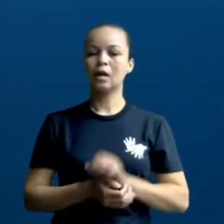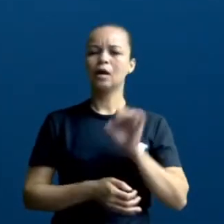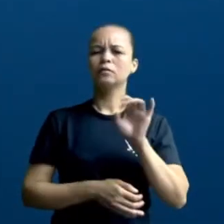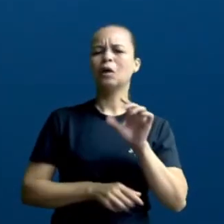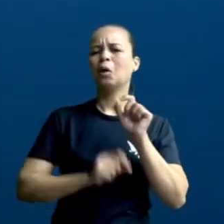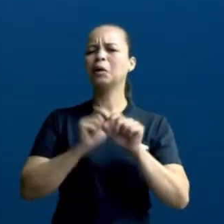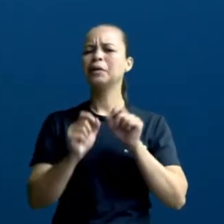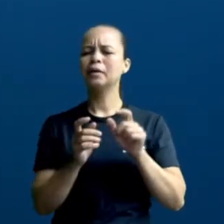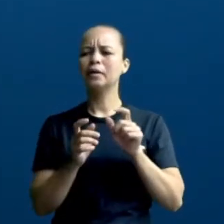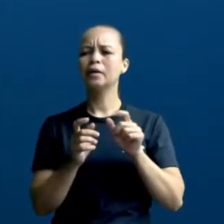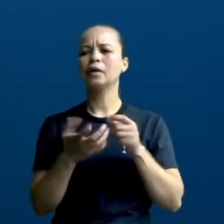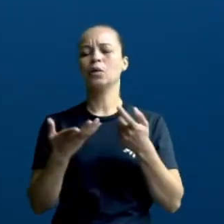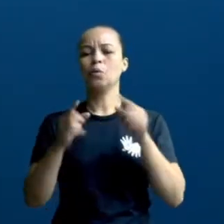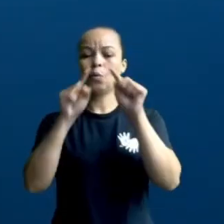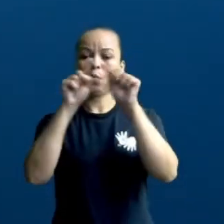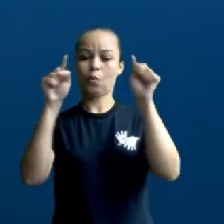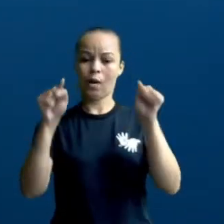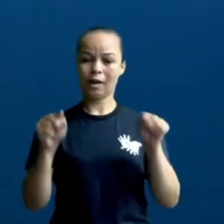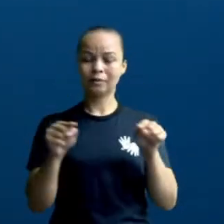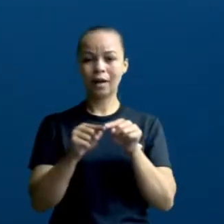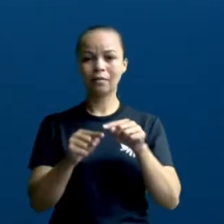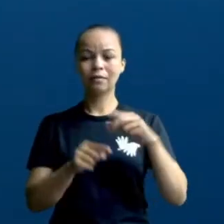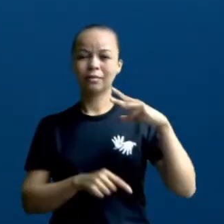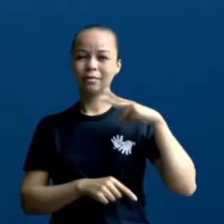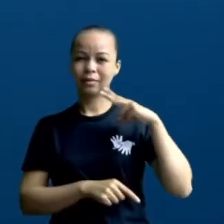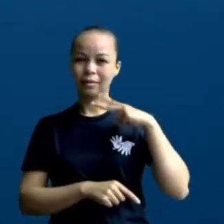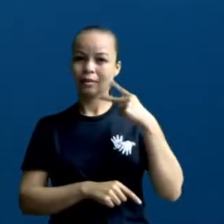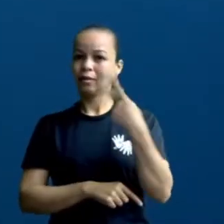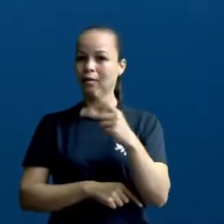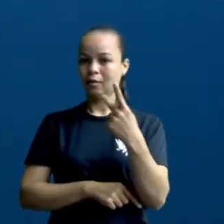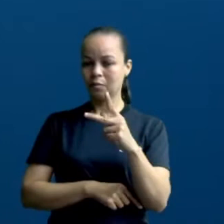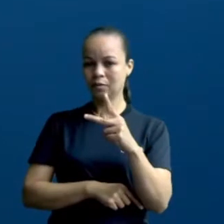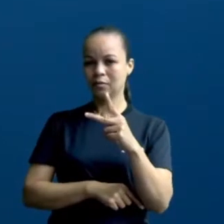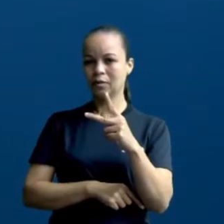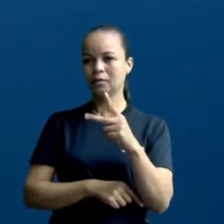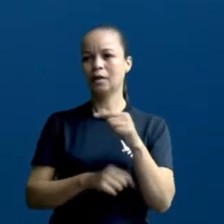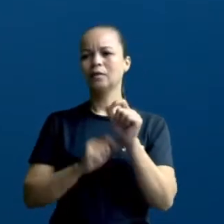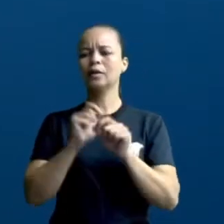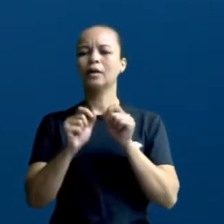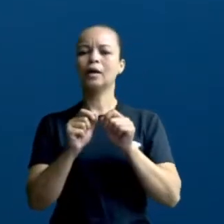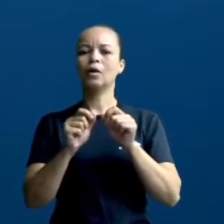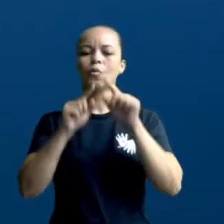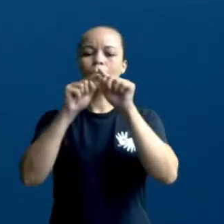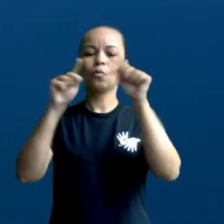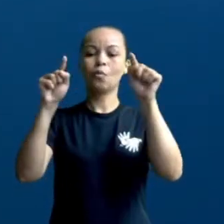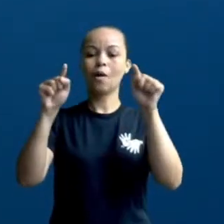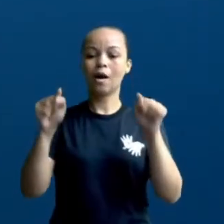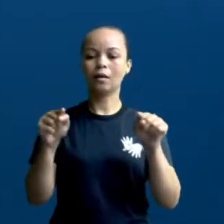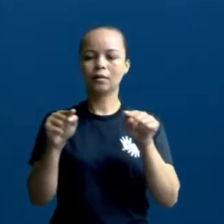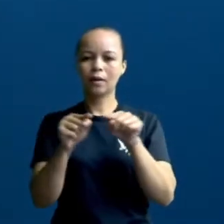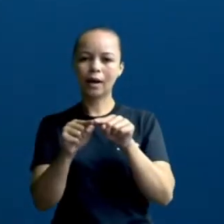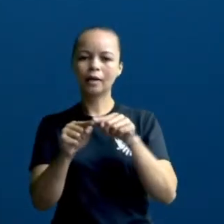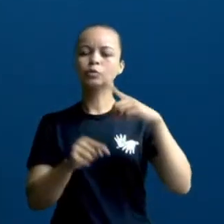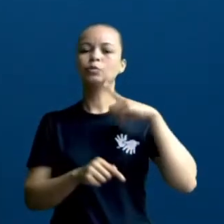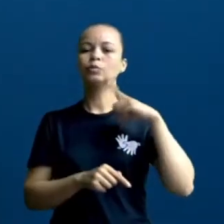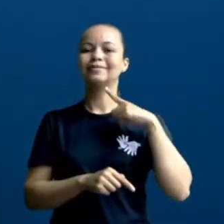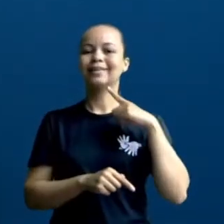quadrado tem uma particularidade, tá certo? O quadrado, ele possui todos os